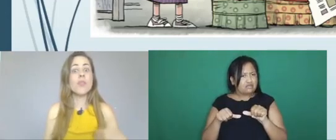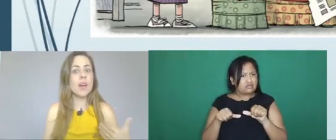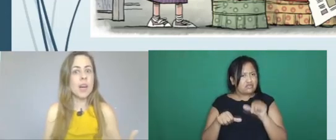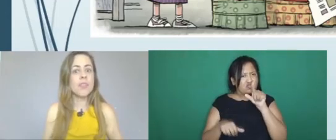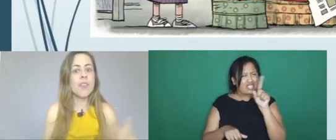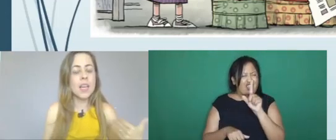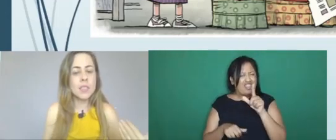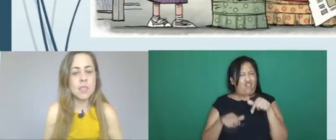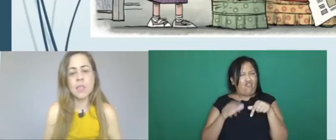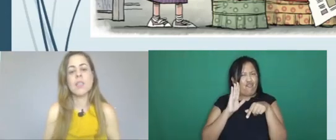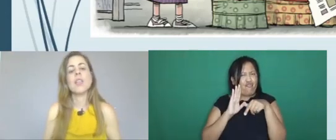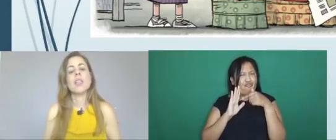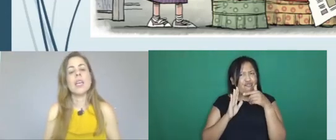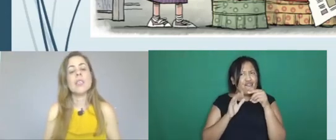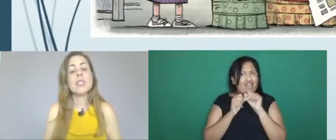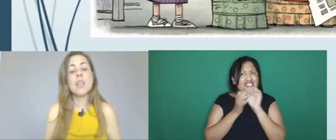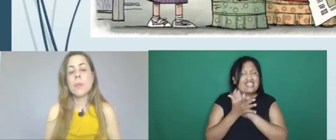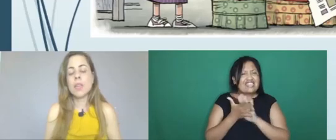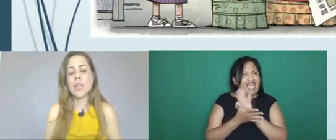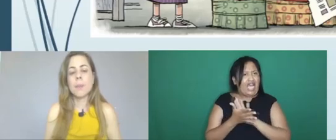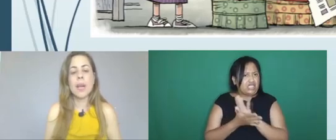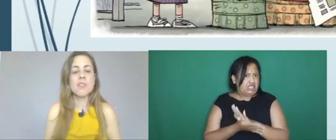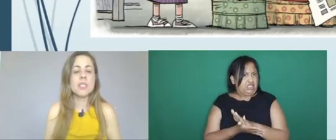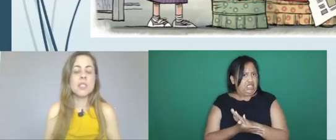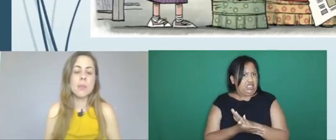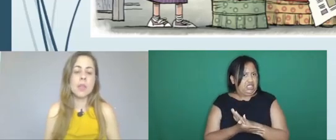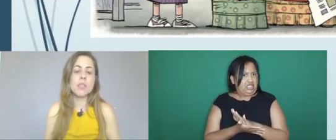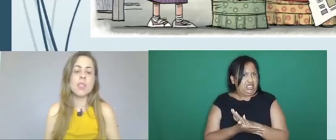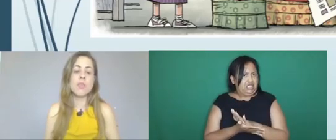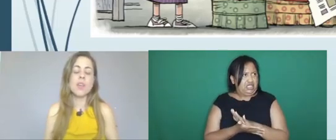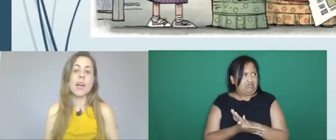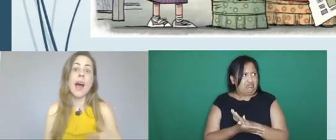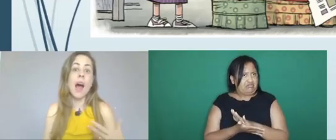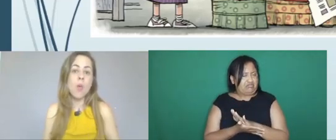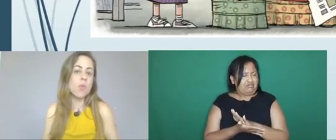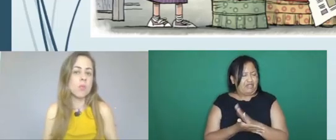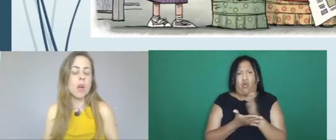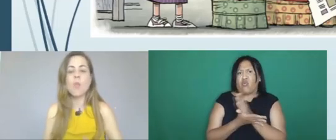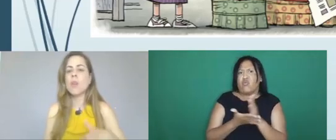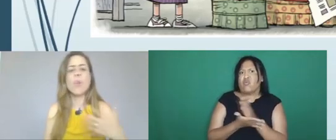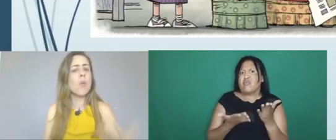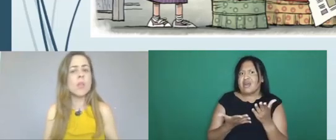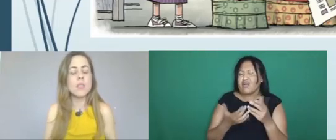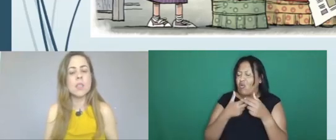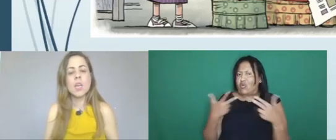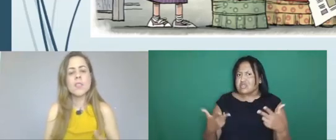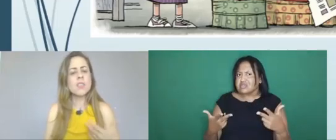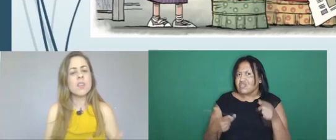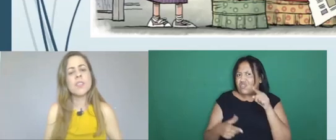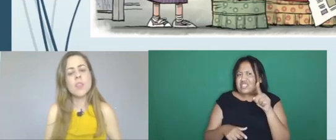vai fazer né santinha a palavra Santa em significa algo alguma coisa